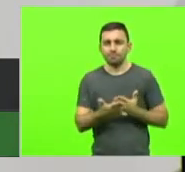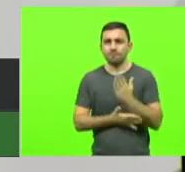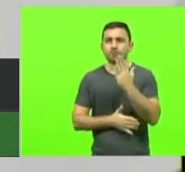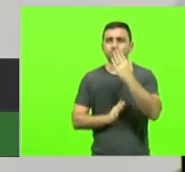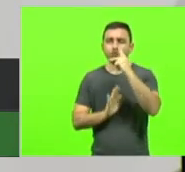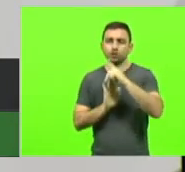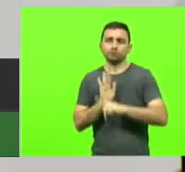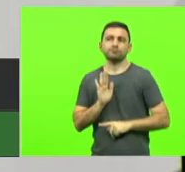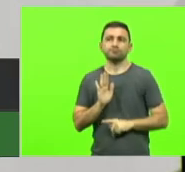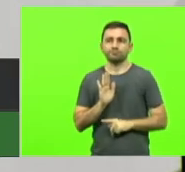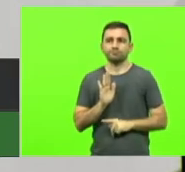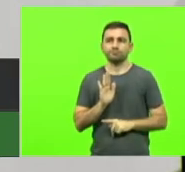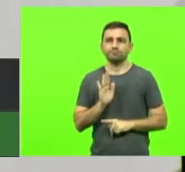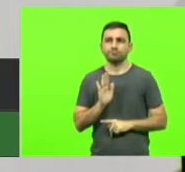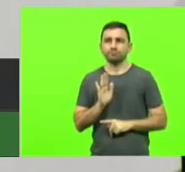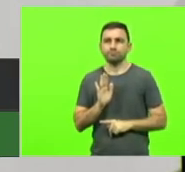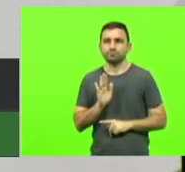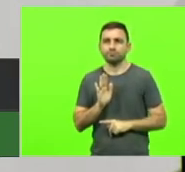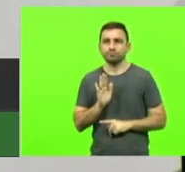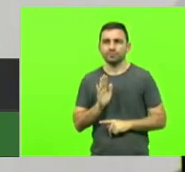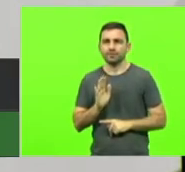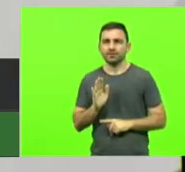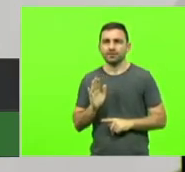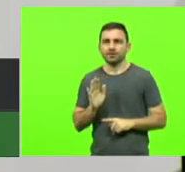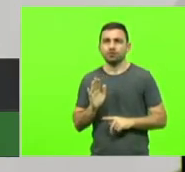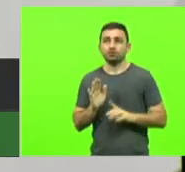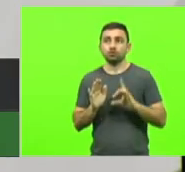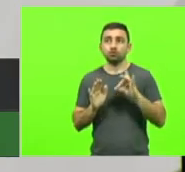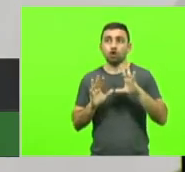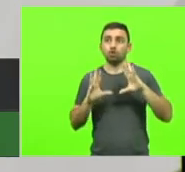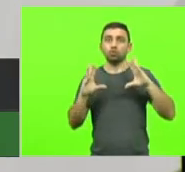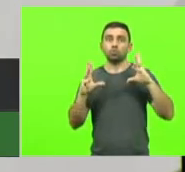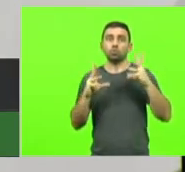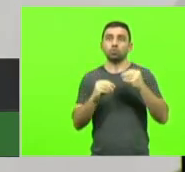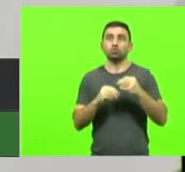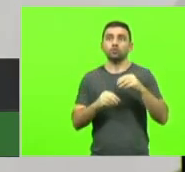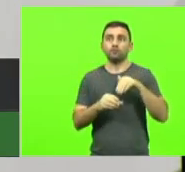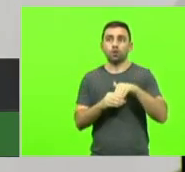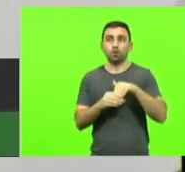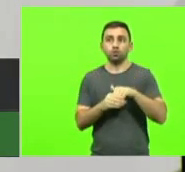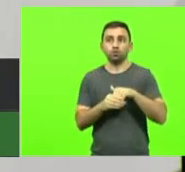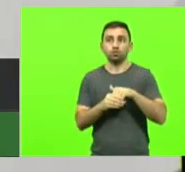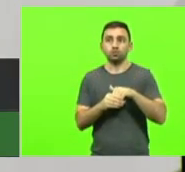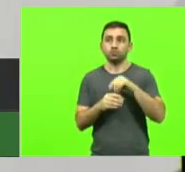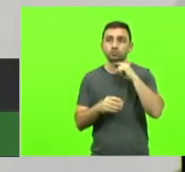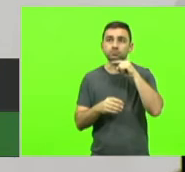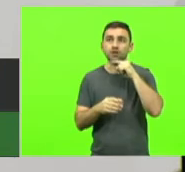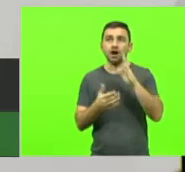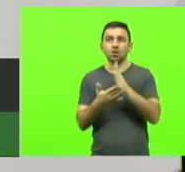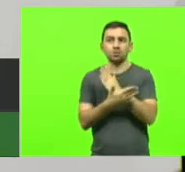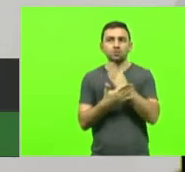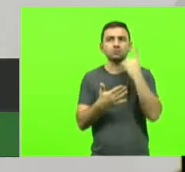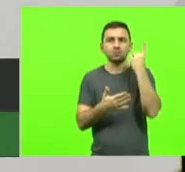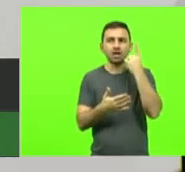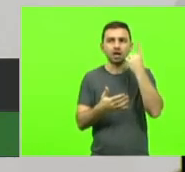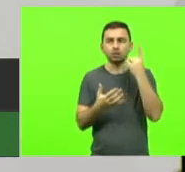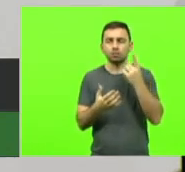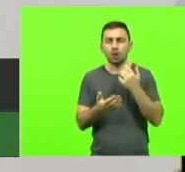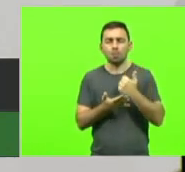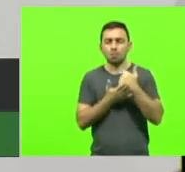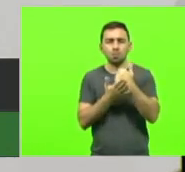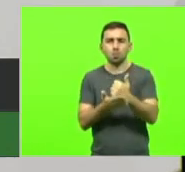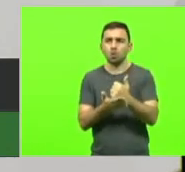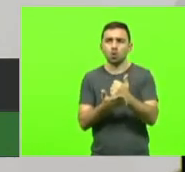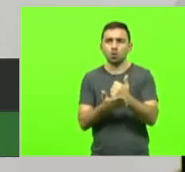projeto, não com a totalidade dos votos, que tiveram parlamentares que não apoiaram